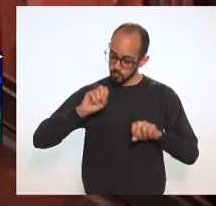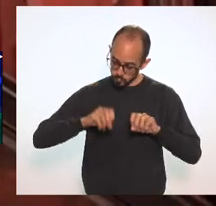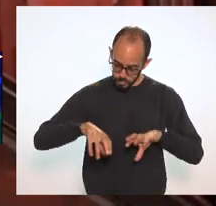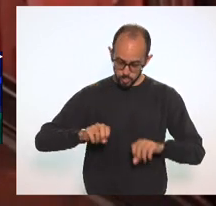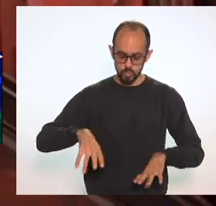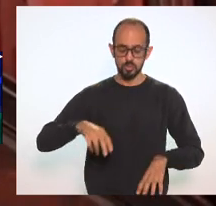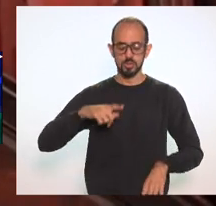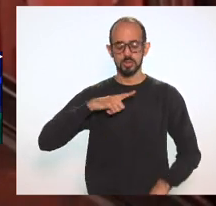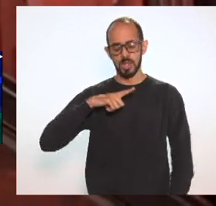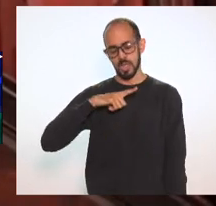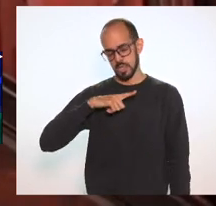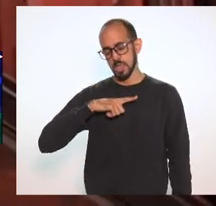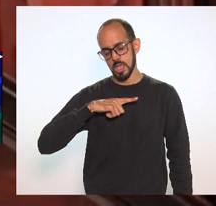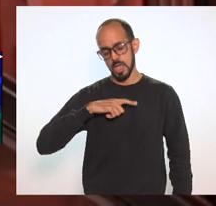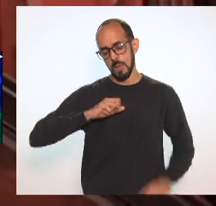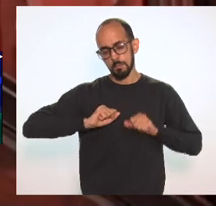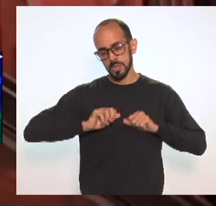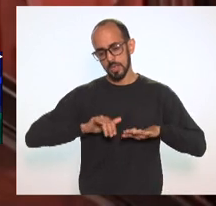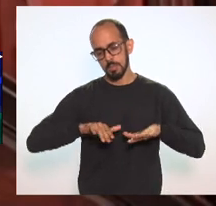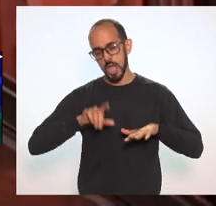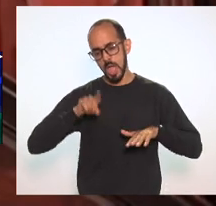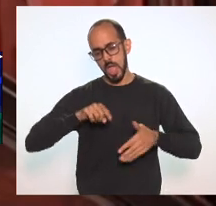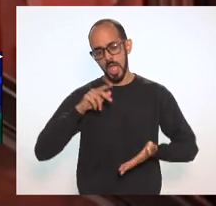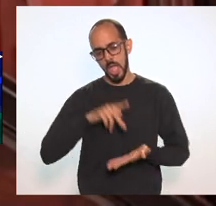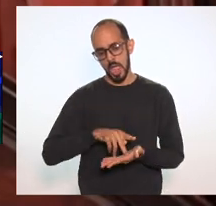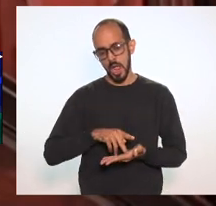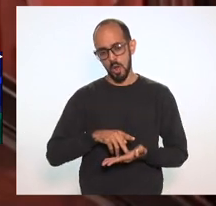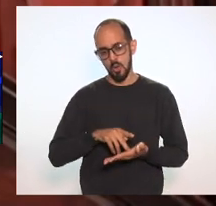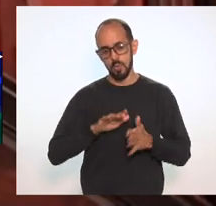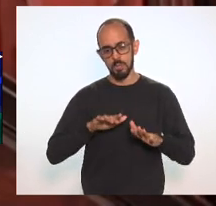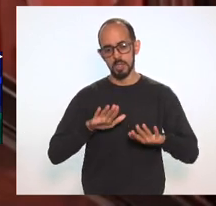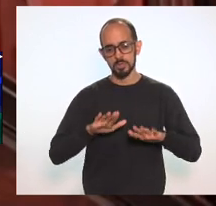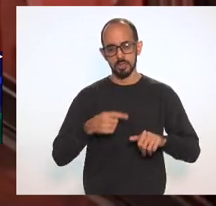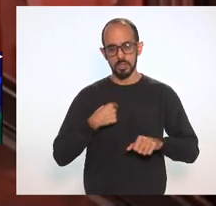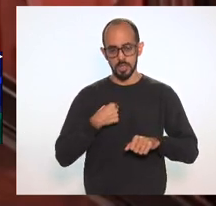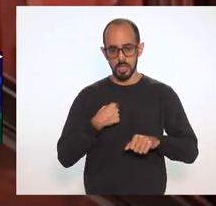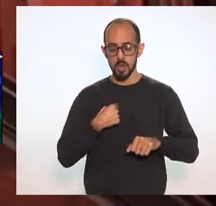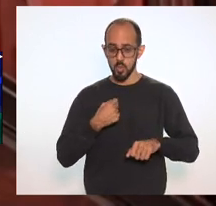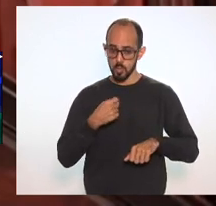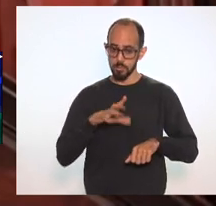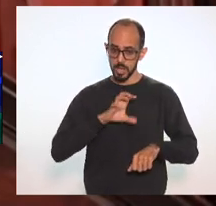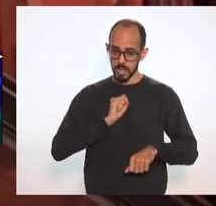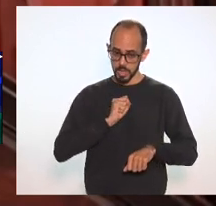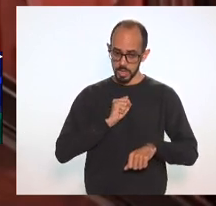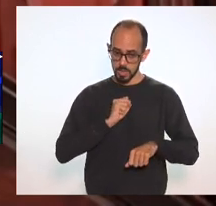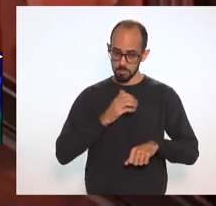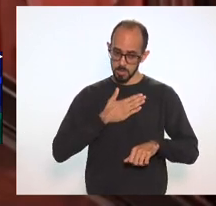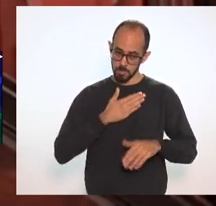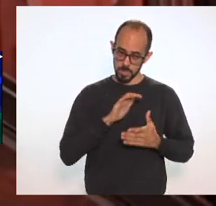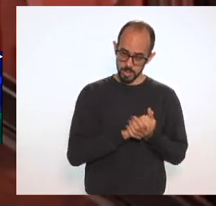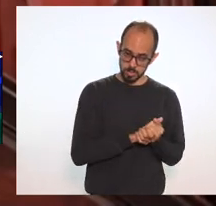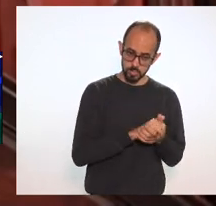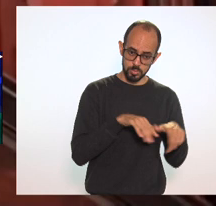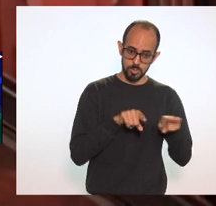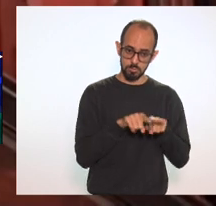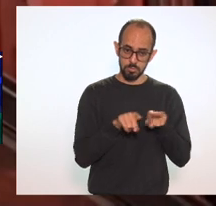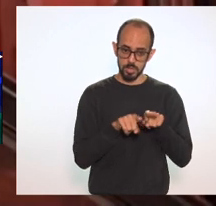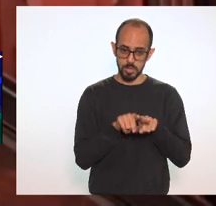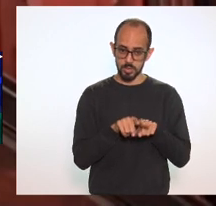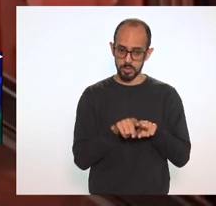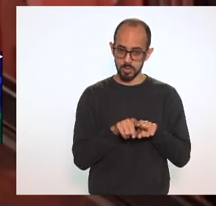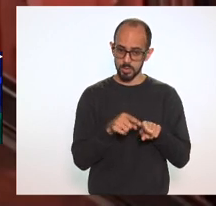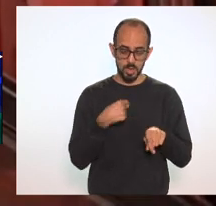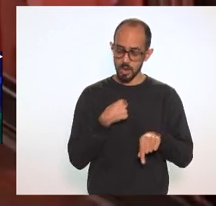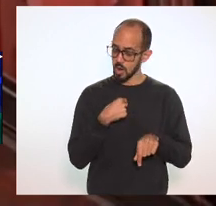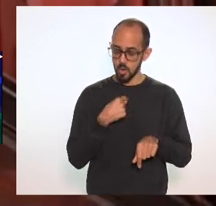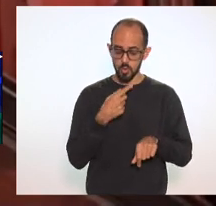a pandemia real Inclusive eu tive o meu marido teve nosso Lemos e eu